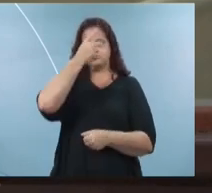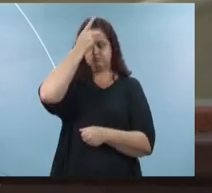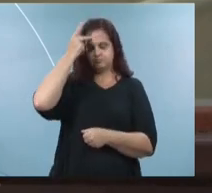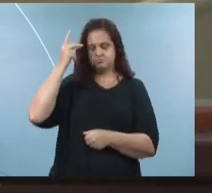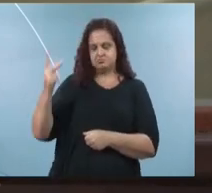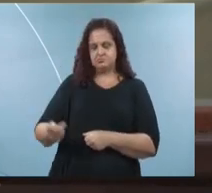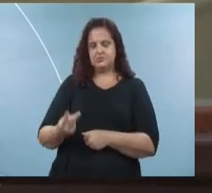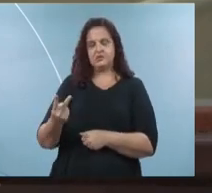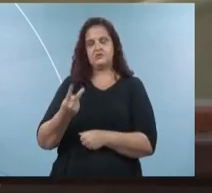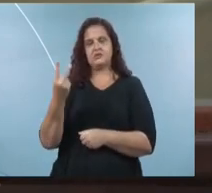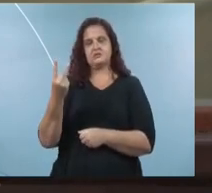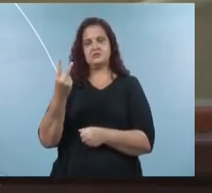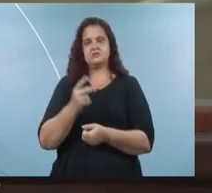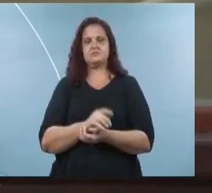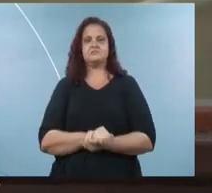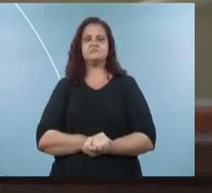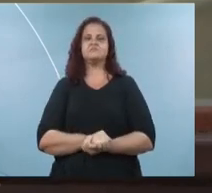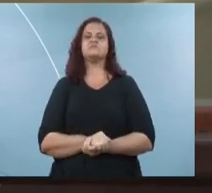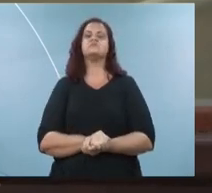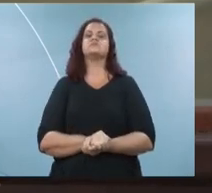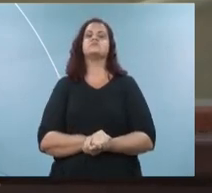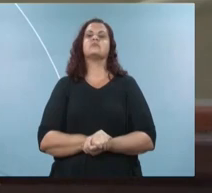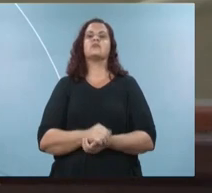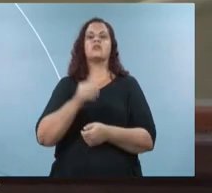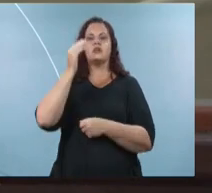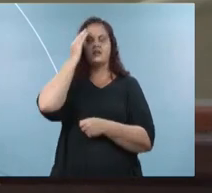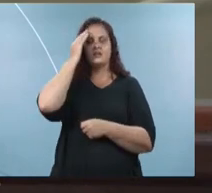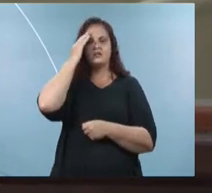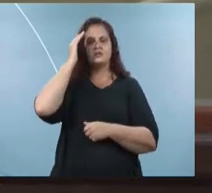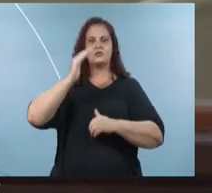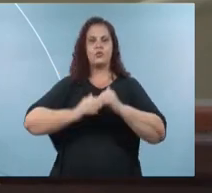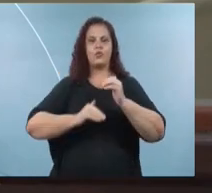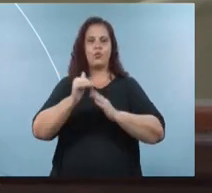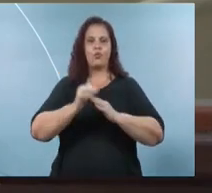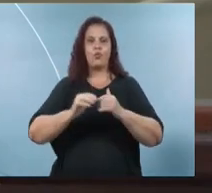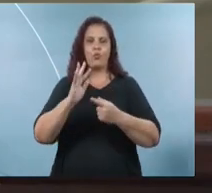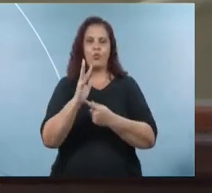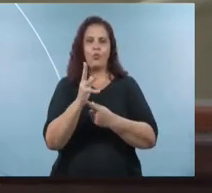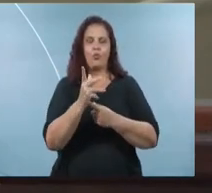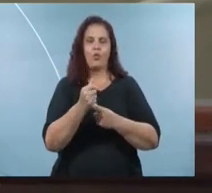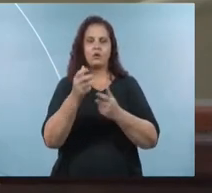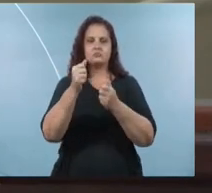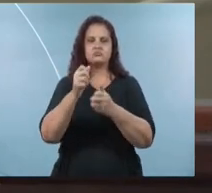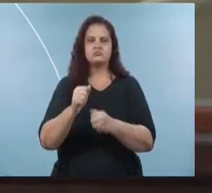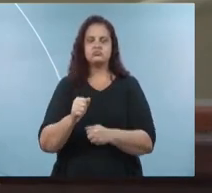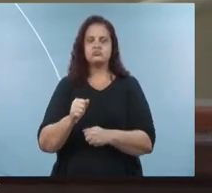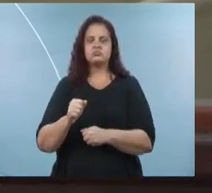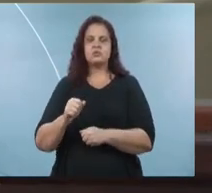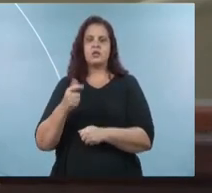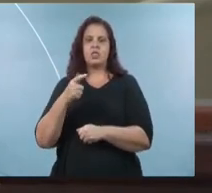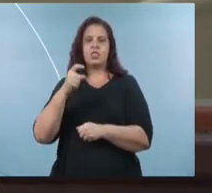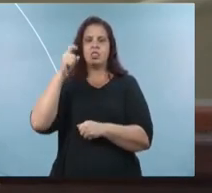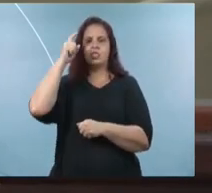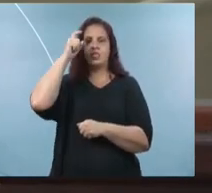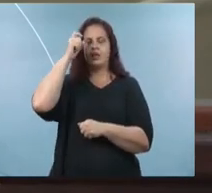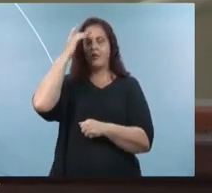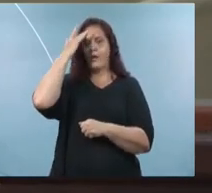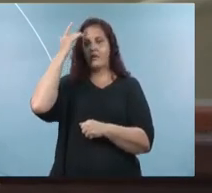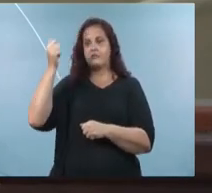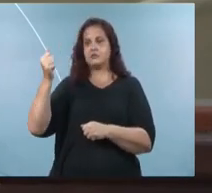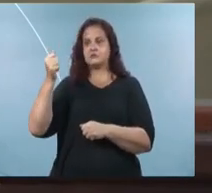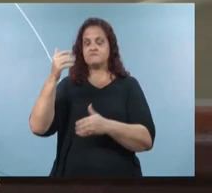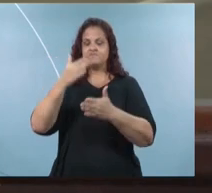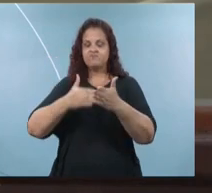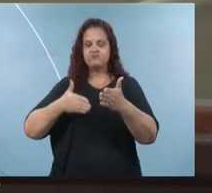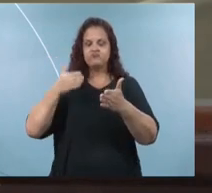valorizam. Mas eu sei que o trabalho dos artesãos não é fácil. Muitas vezes precisamos